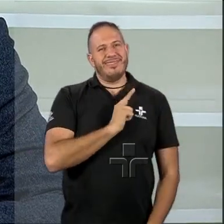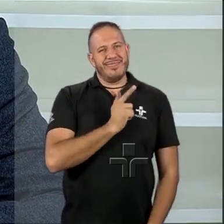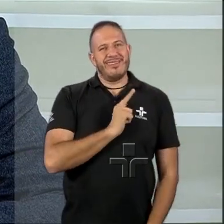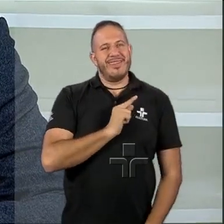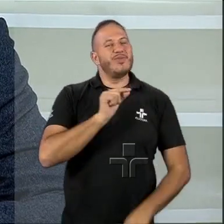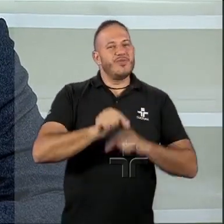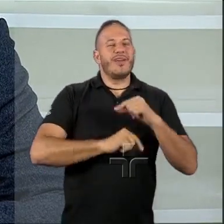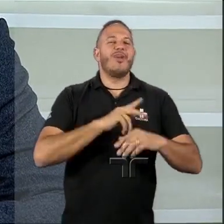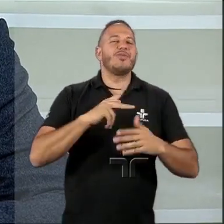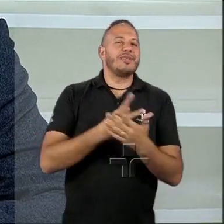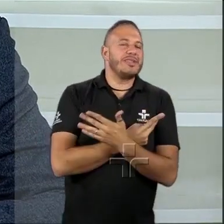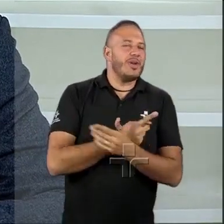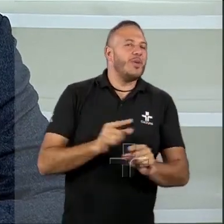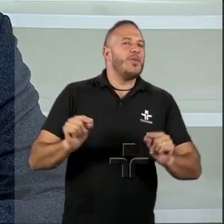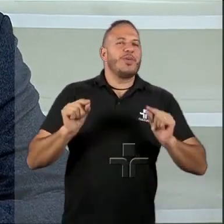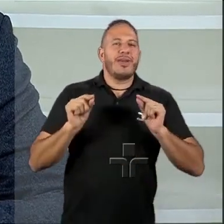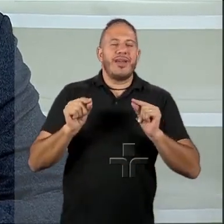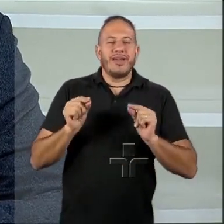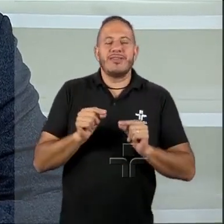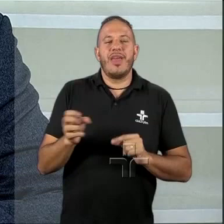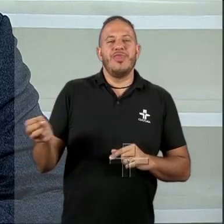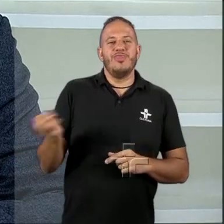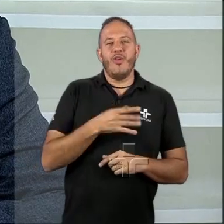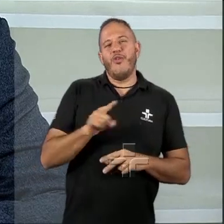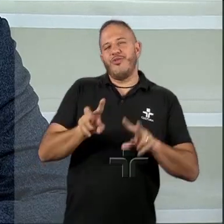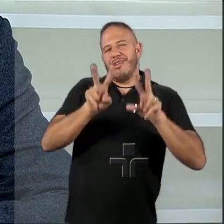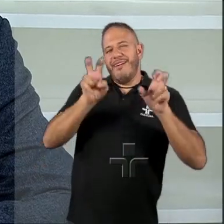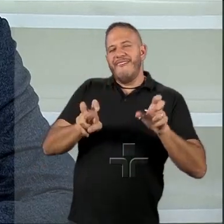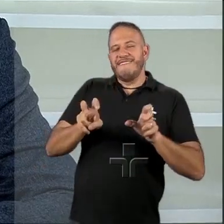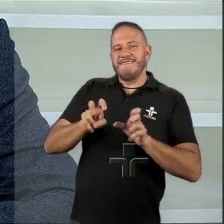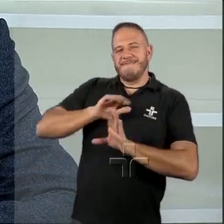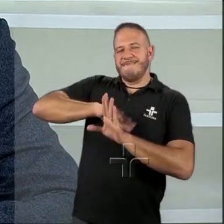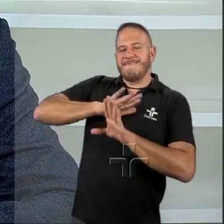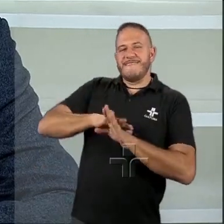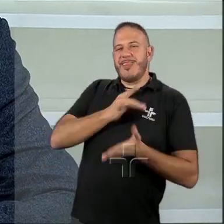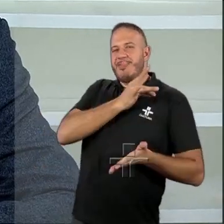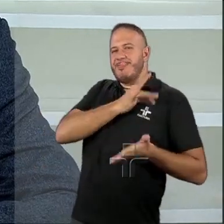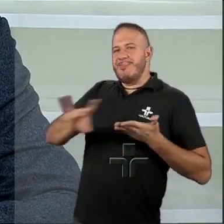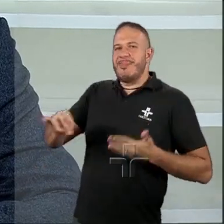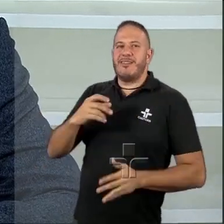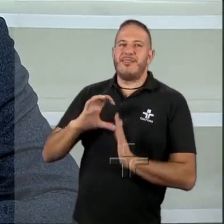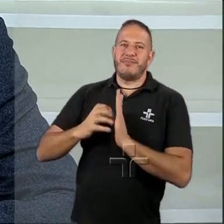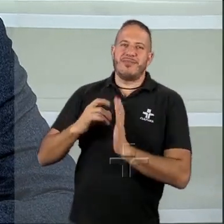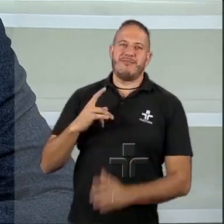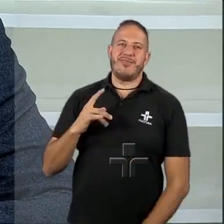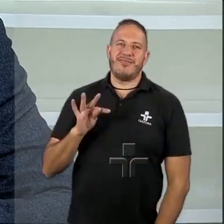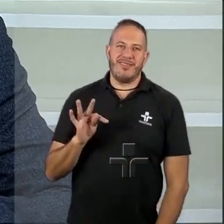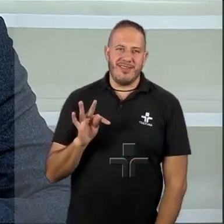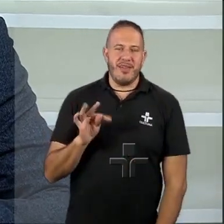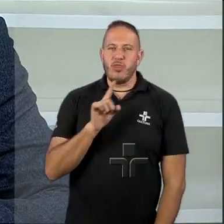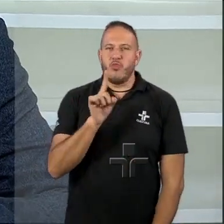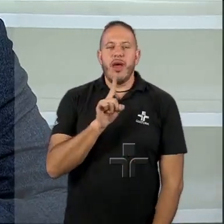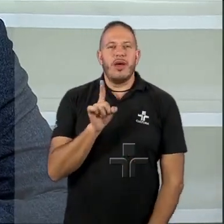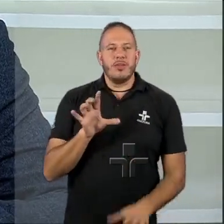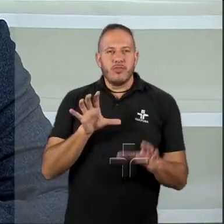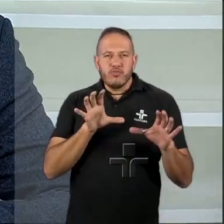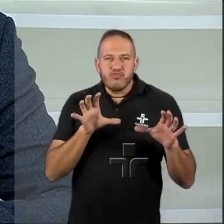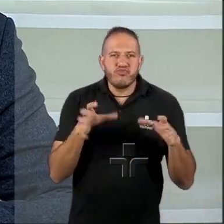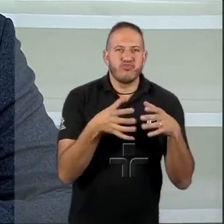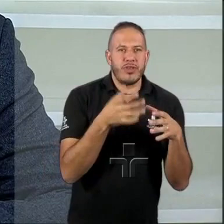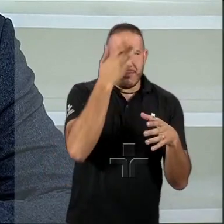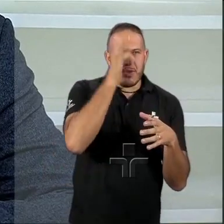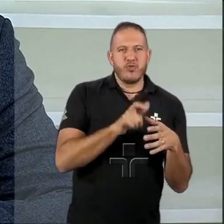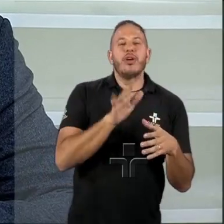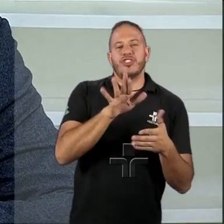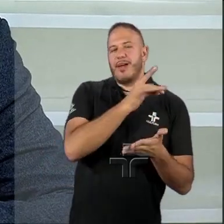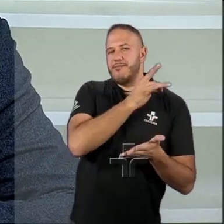que aconteceu. O que é esse novo antipetismo? Né? É um antipetismo que junta não apenas as pessoas que já eram